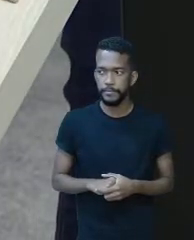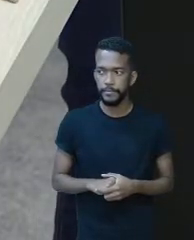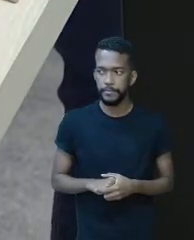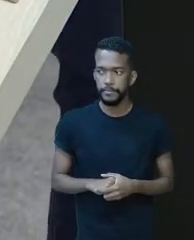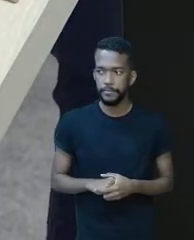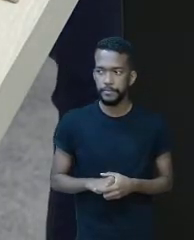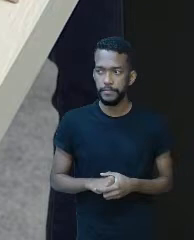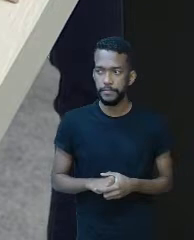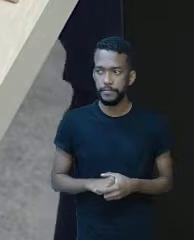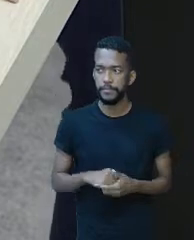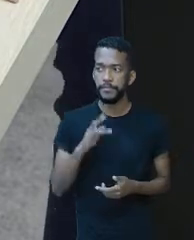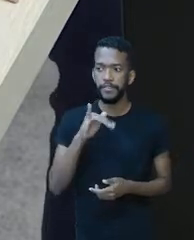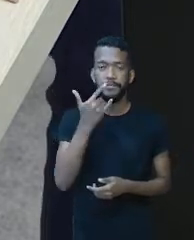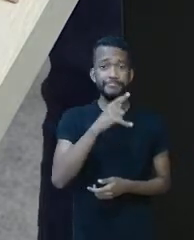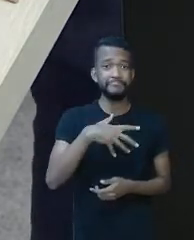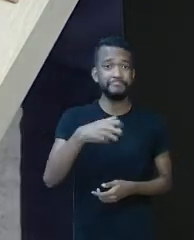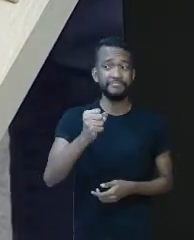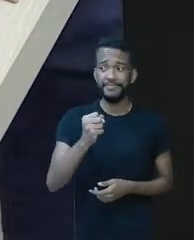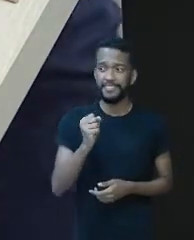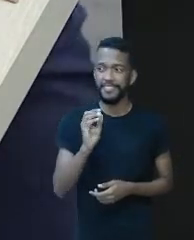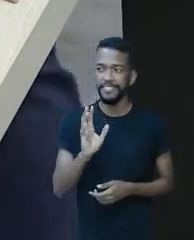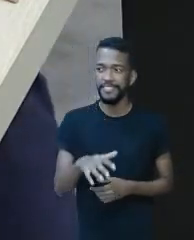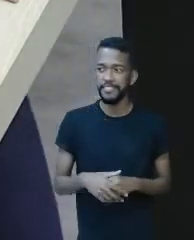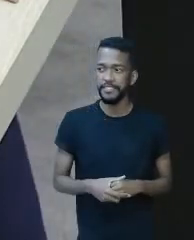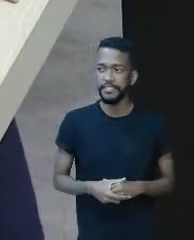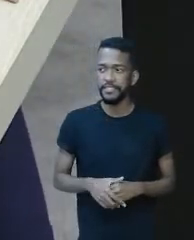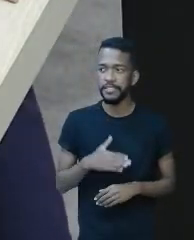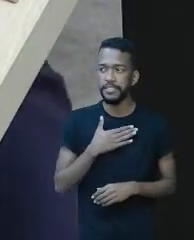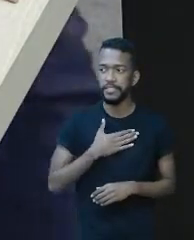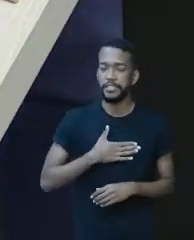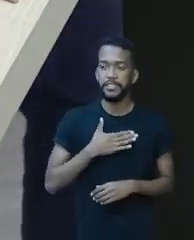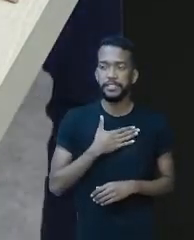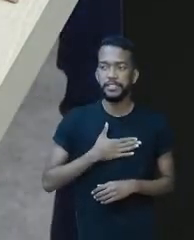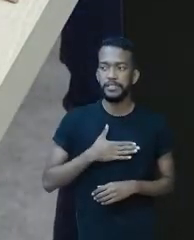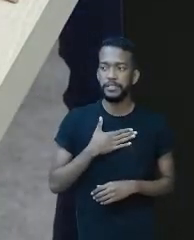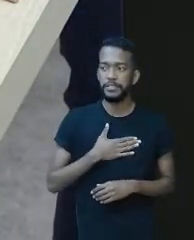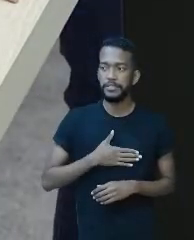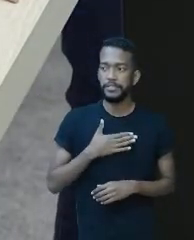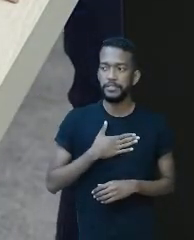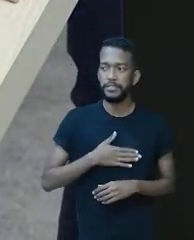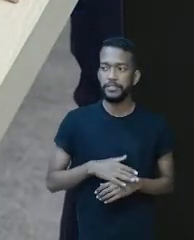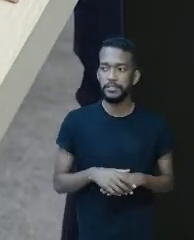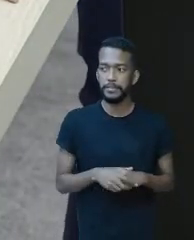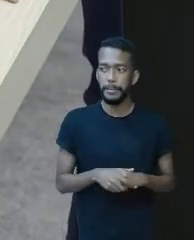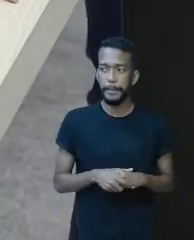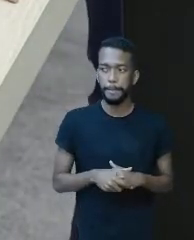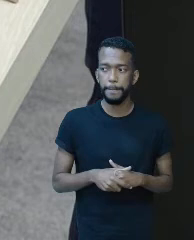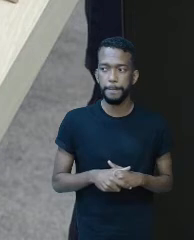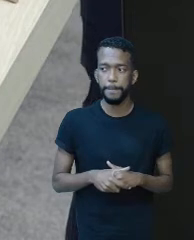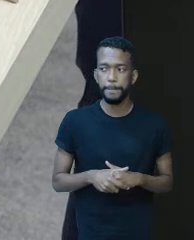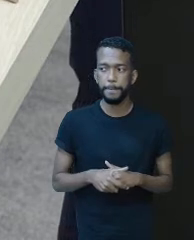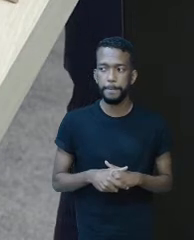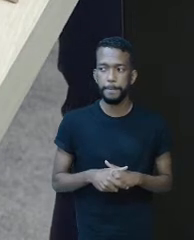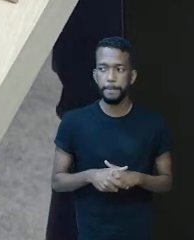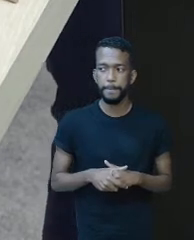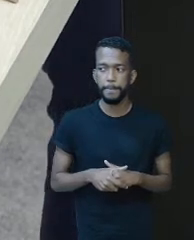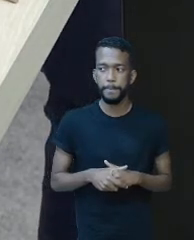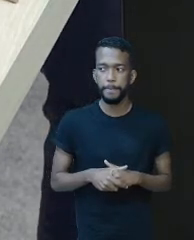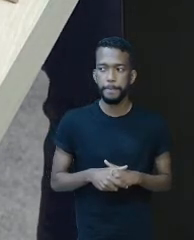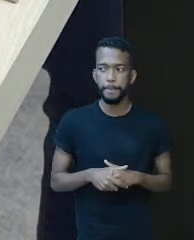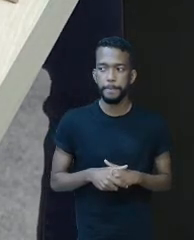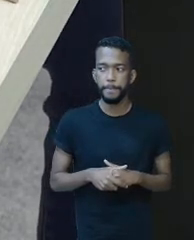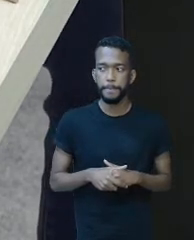Poxa, apelou. Vai ganhar. Não, calma, calma. Agora complicou, mas eu vou tirar aqui essa.